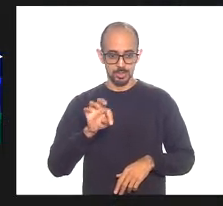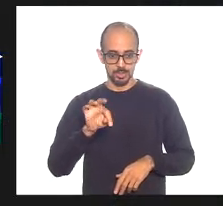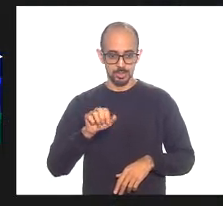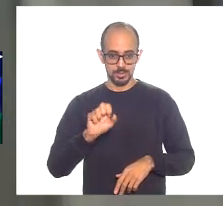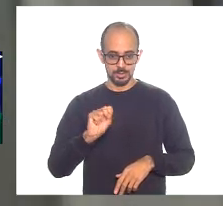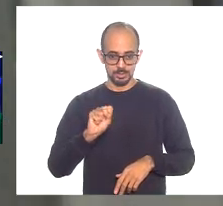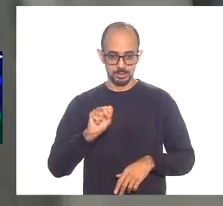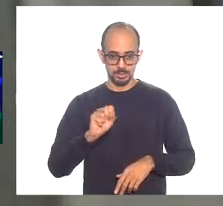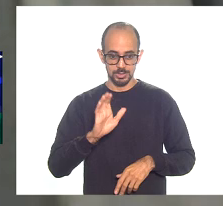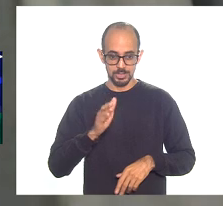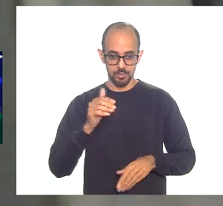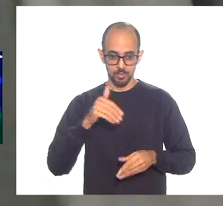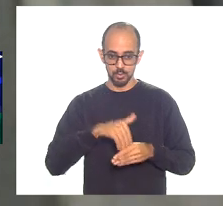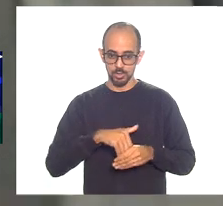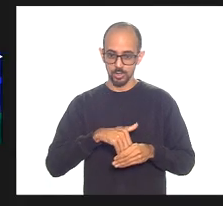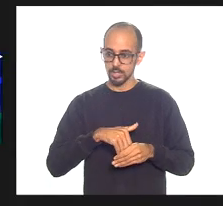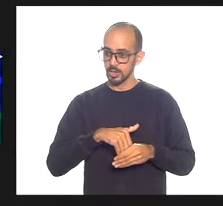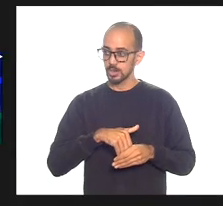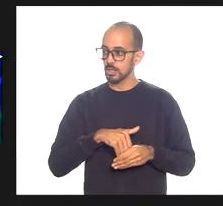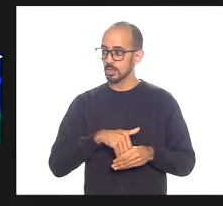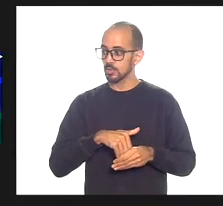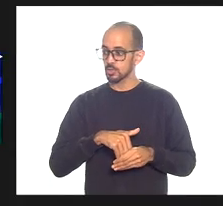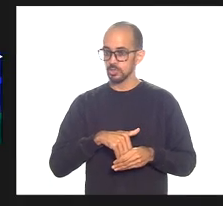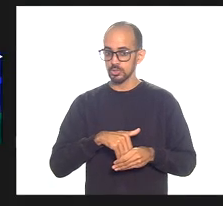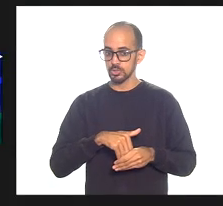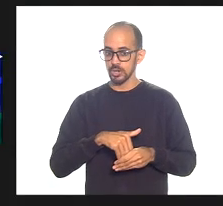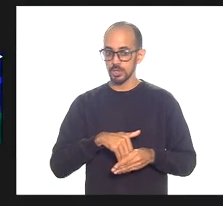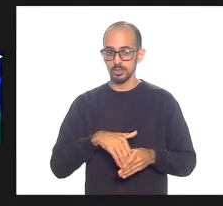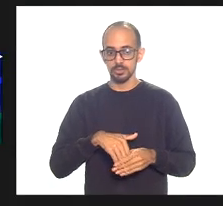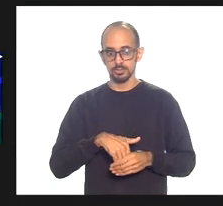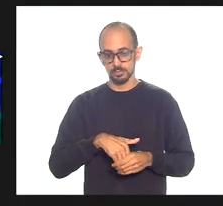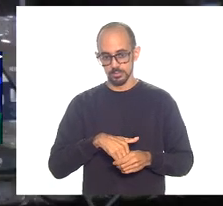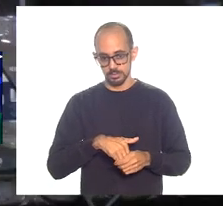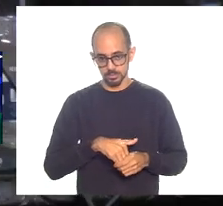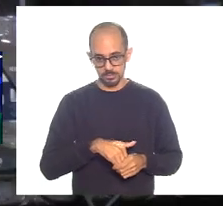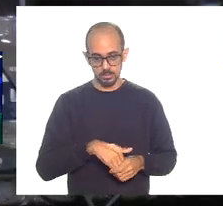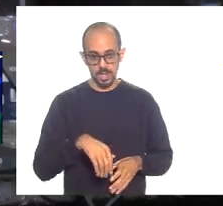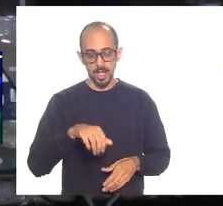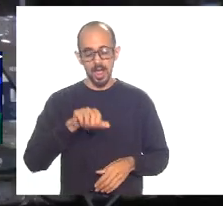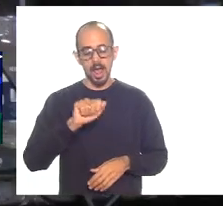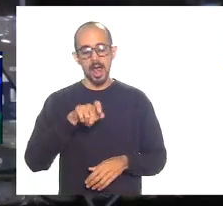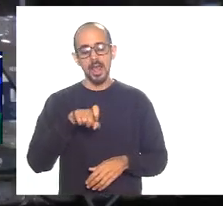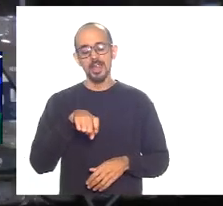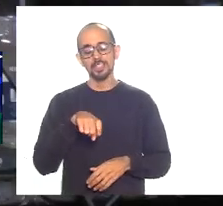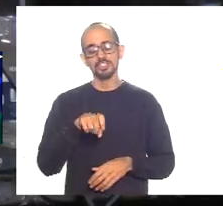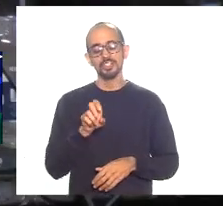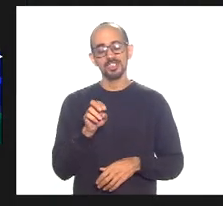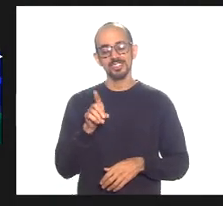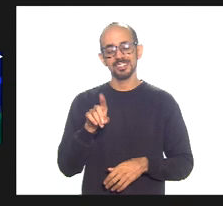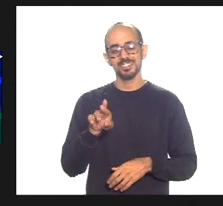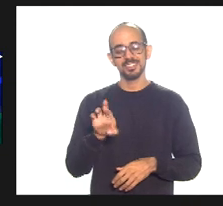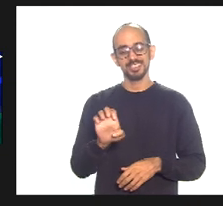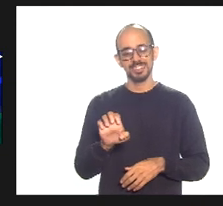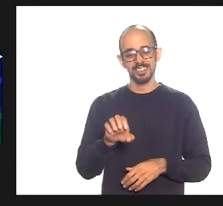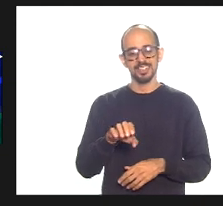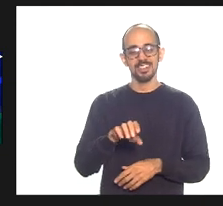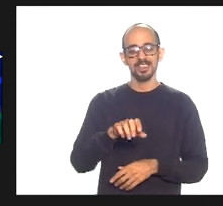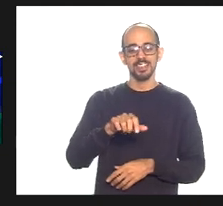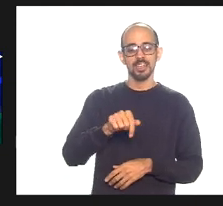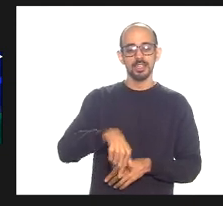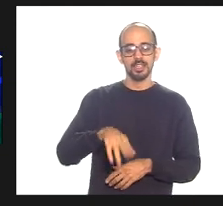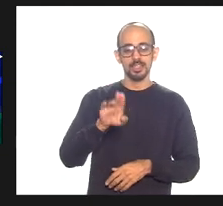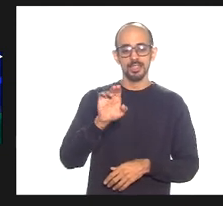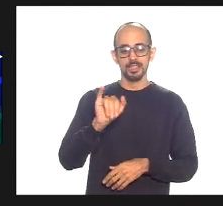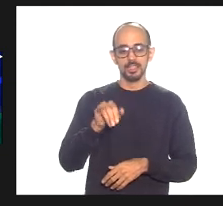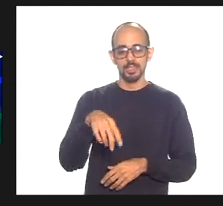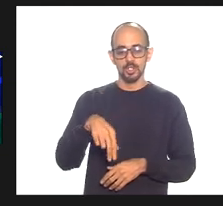já botei tá desculpa desculpa Alexandre kinock ok Porque os dois são Alexandre é deputado Alexandre